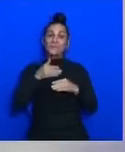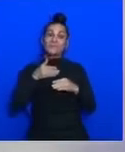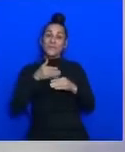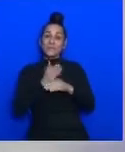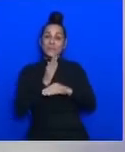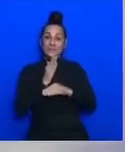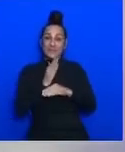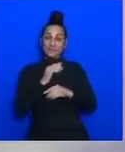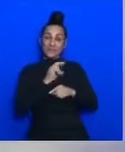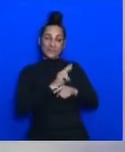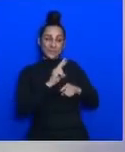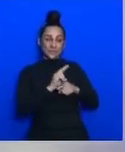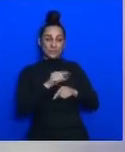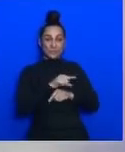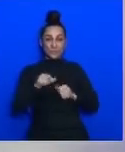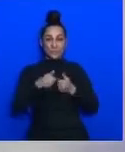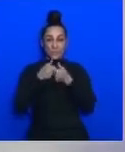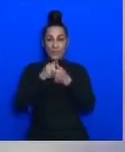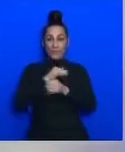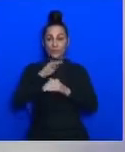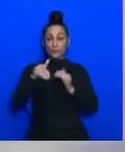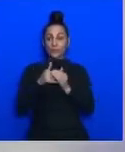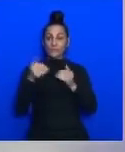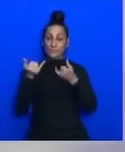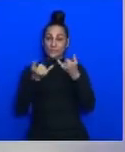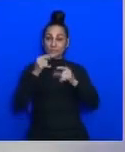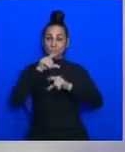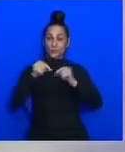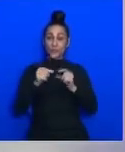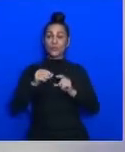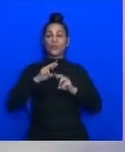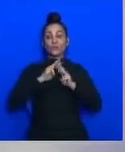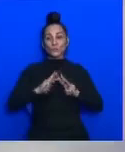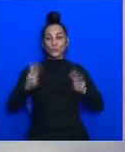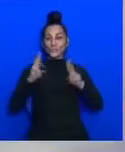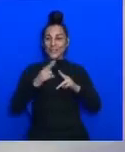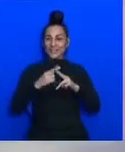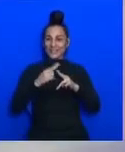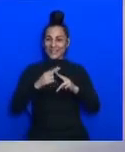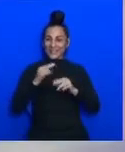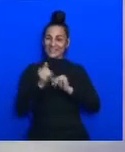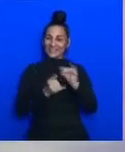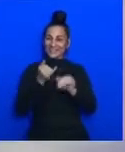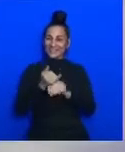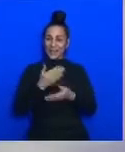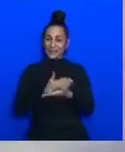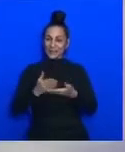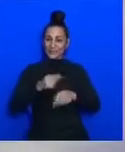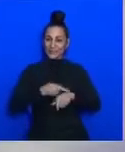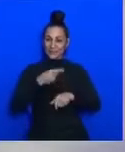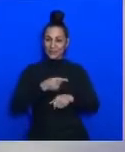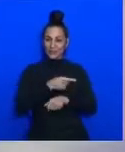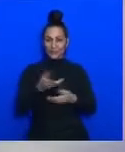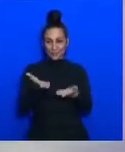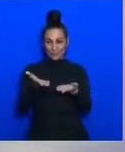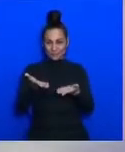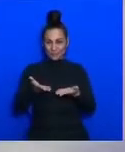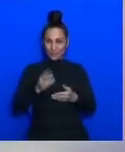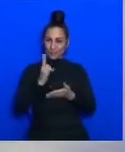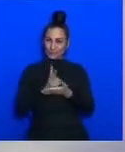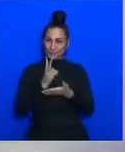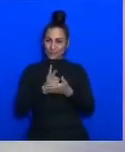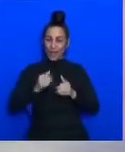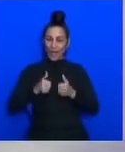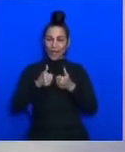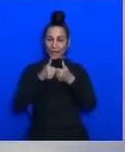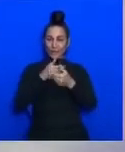auditoras. Daqui a pouco você pode conferir todos os detalhes deste sorteio no site oficial da Caixa na internet. E a partir de agora você é nosso convidado para